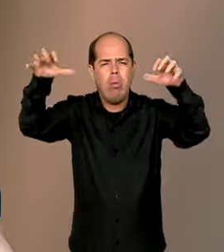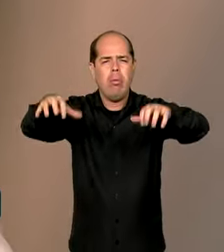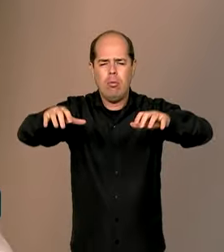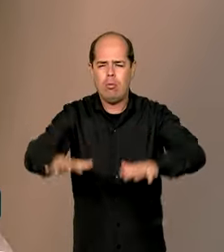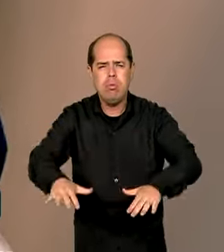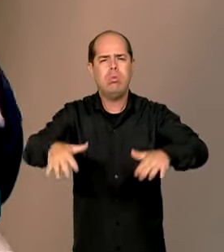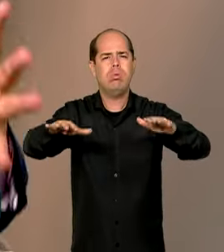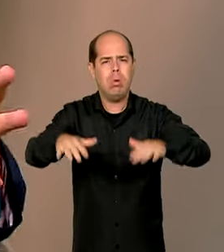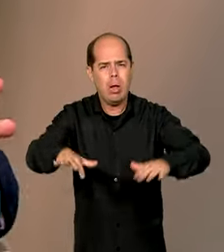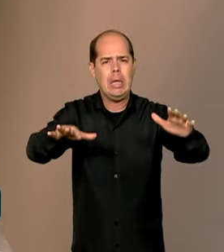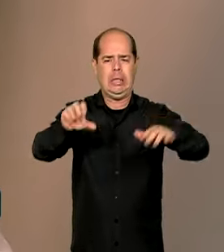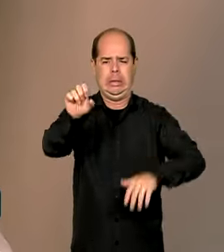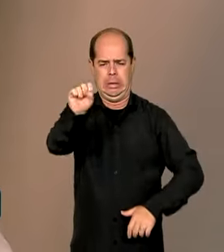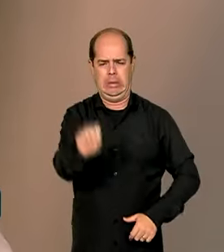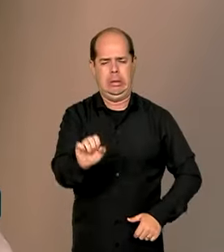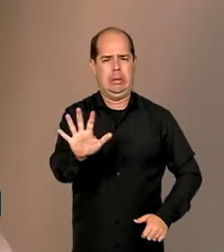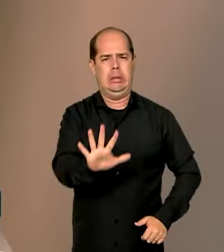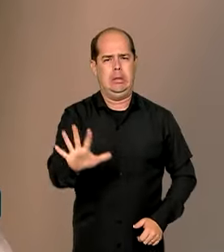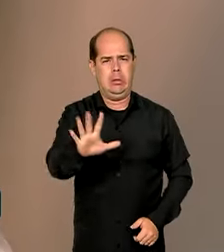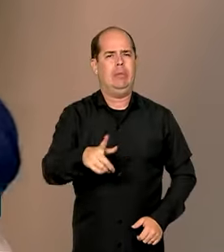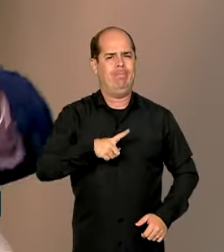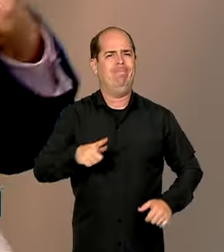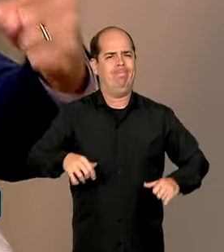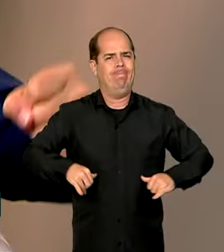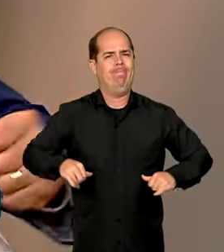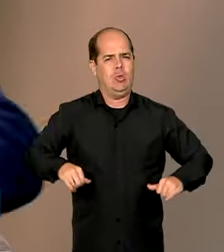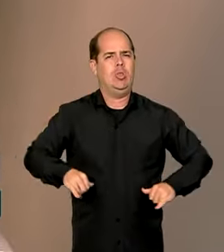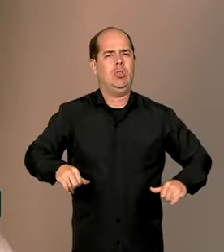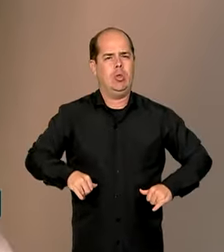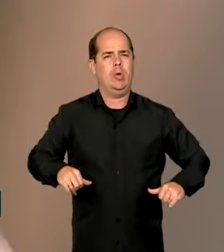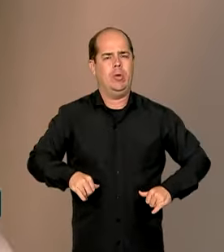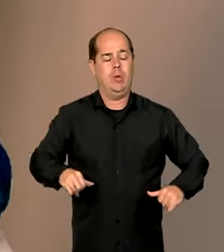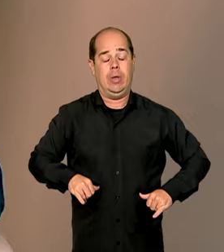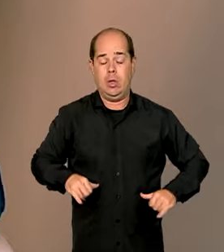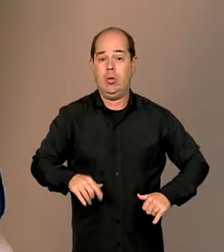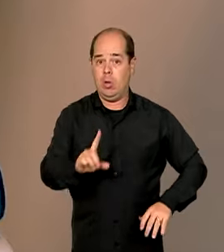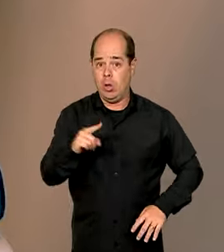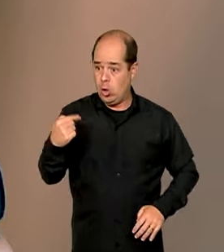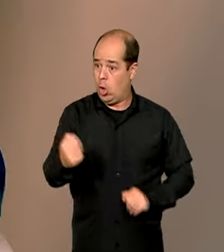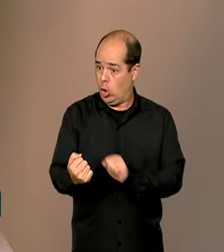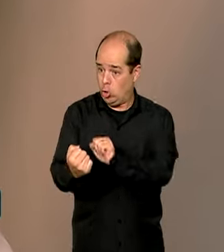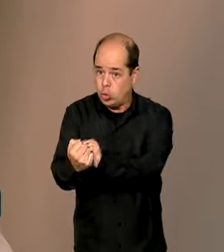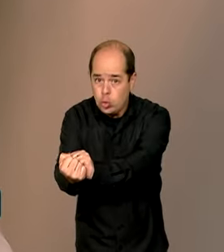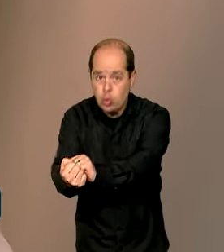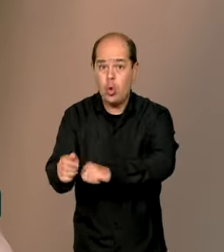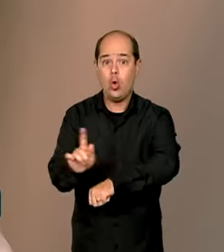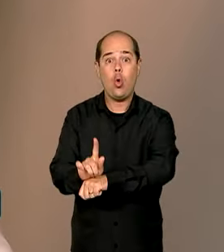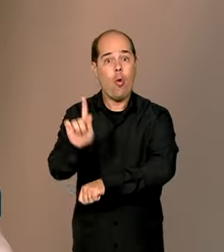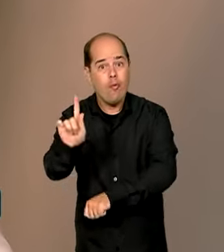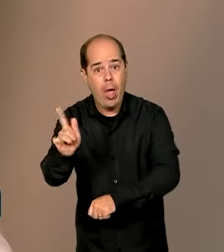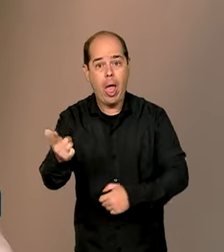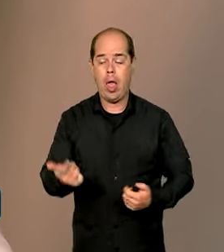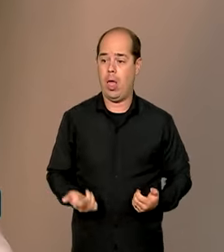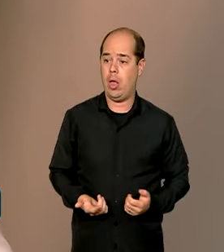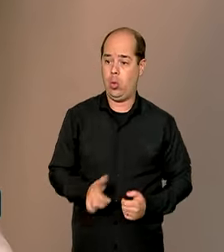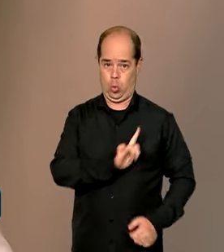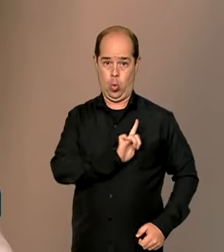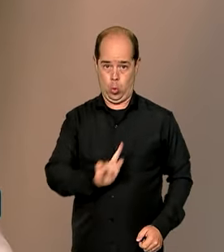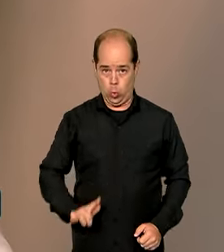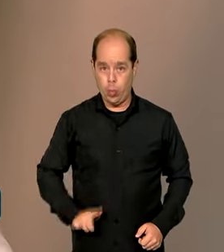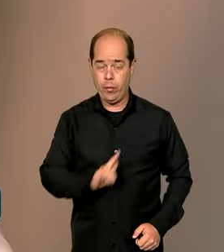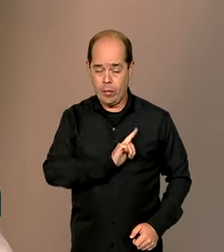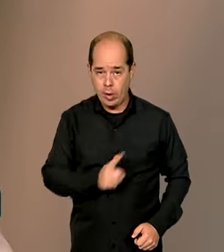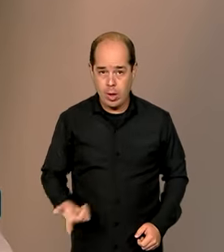tem sofrido. E a gente ali presente com os prefeitos, governador, independente de partido, dando as mãos para